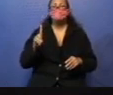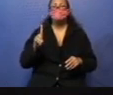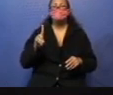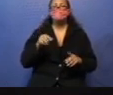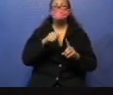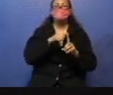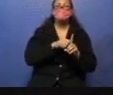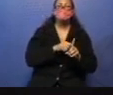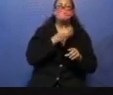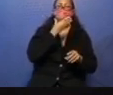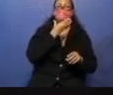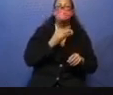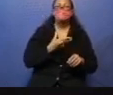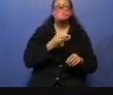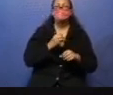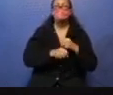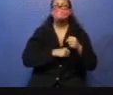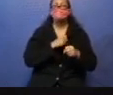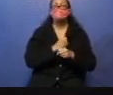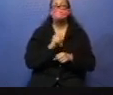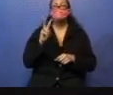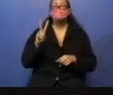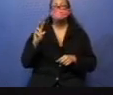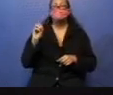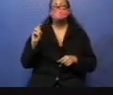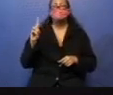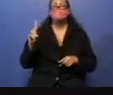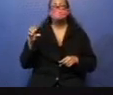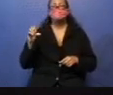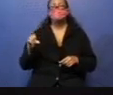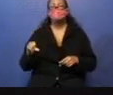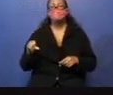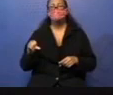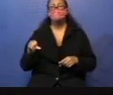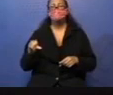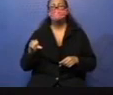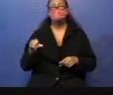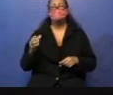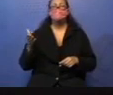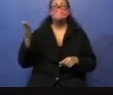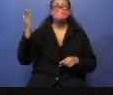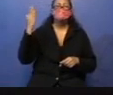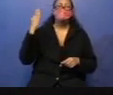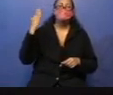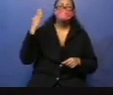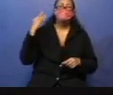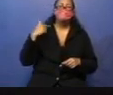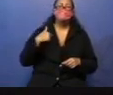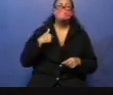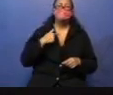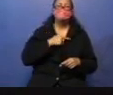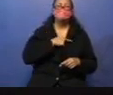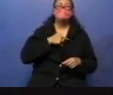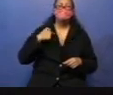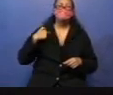31/12/2019, após casos registrados em Wuhan, lá na China. O Ministério da Saúde